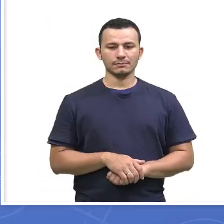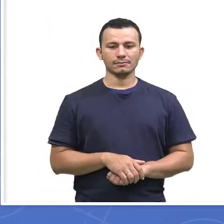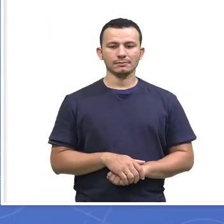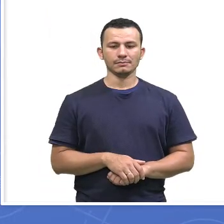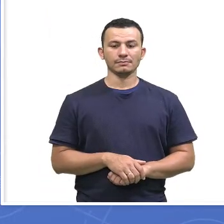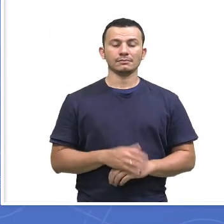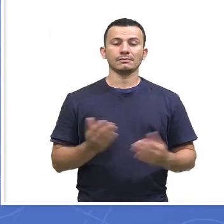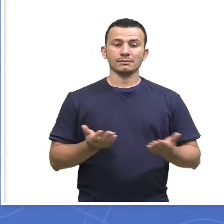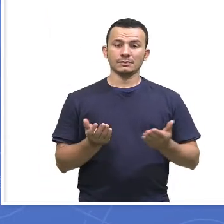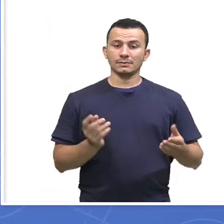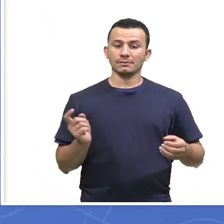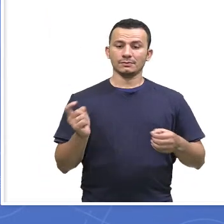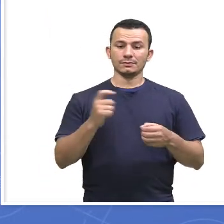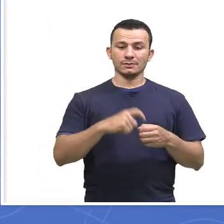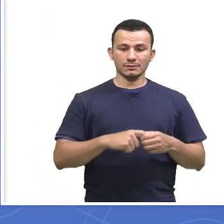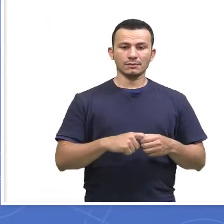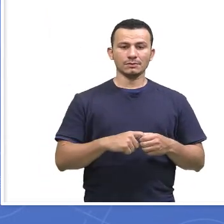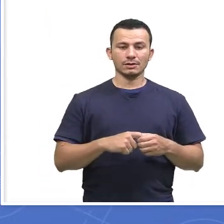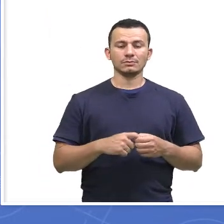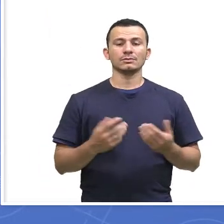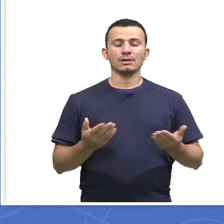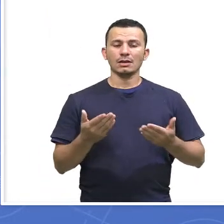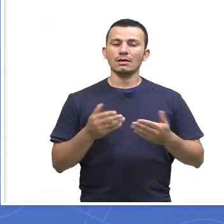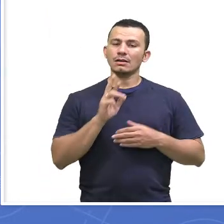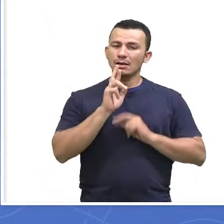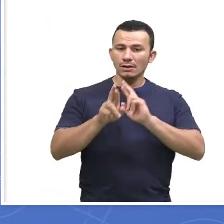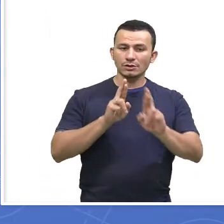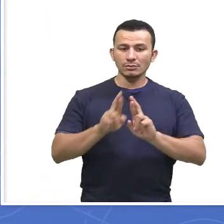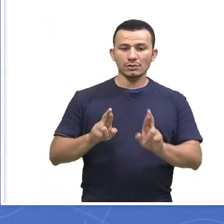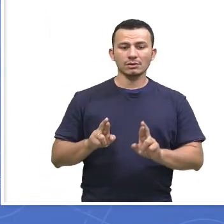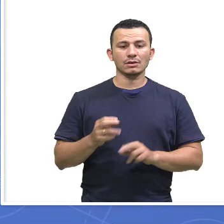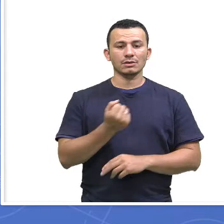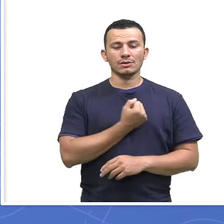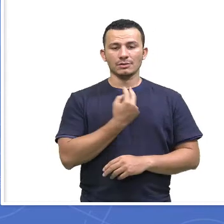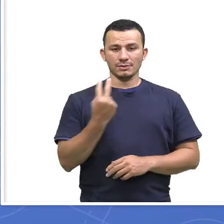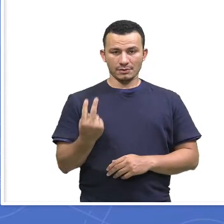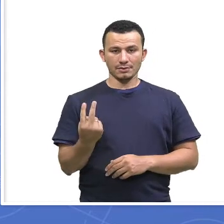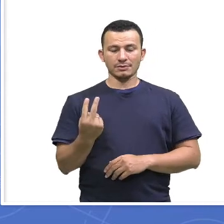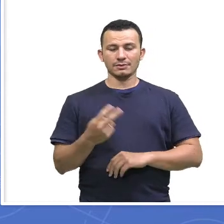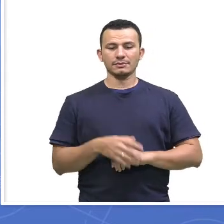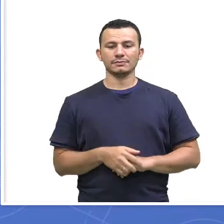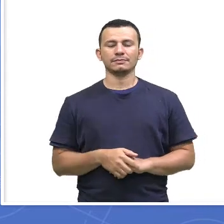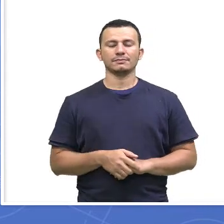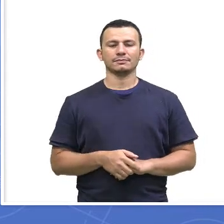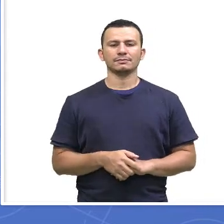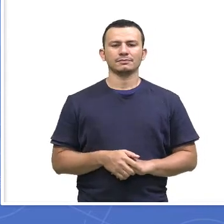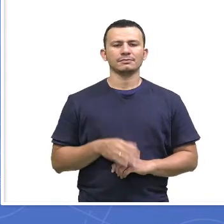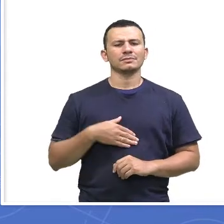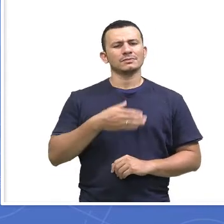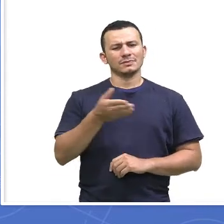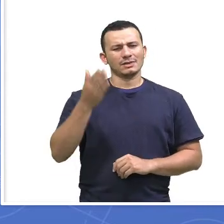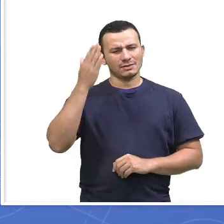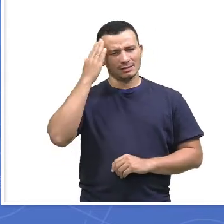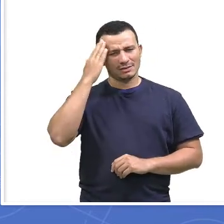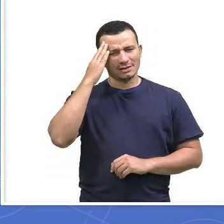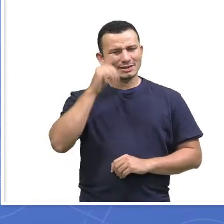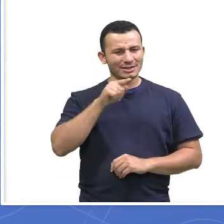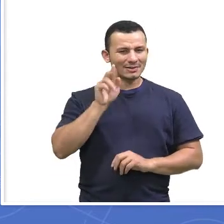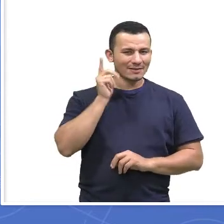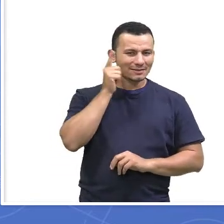Então, voltando aqui, vamos agora para a nossa questão, né? Para a resposta da questão número 2. Eu sei que vocês fizeram aí,